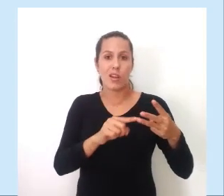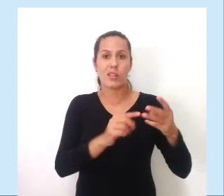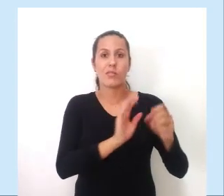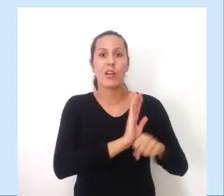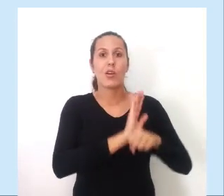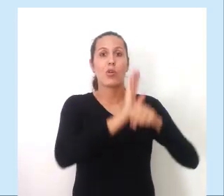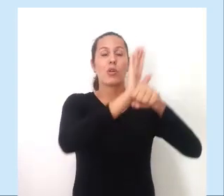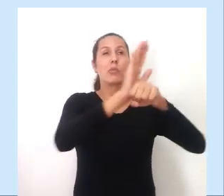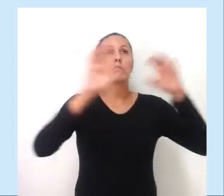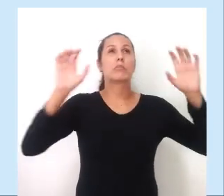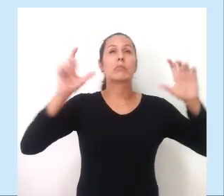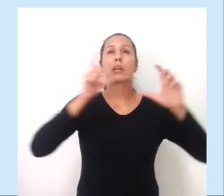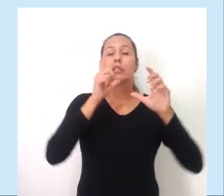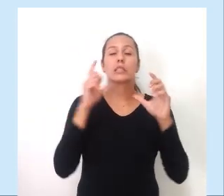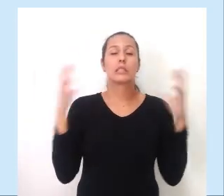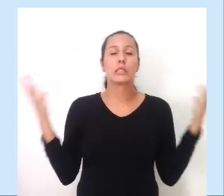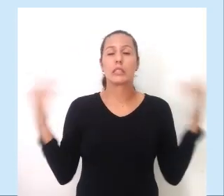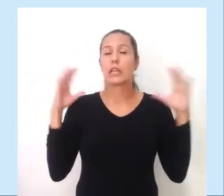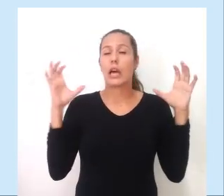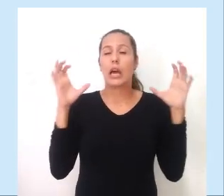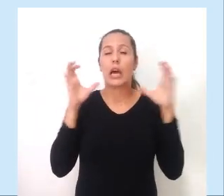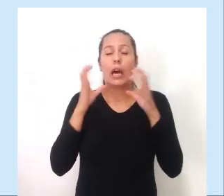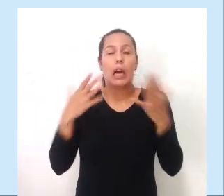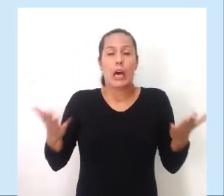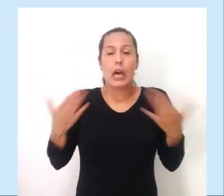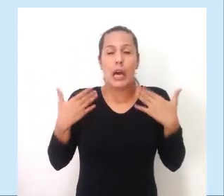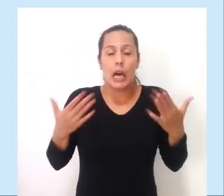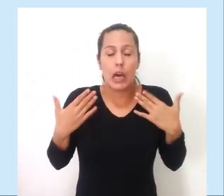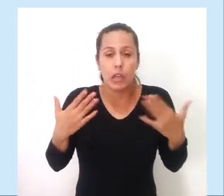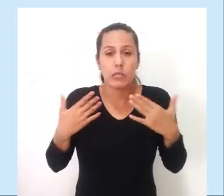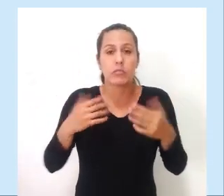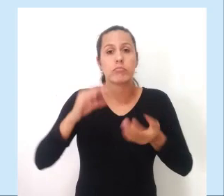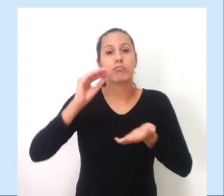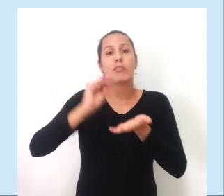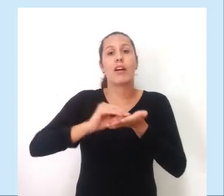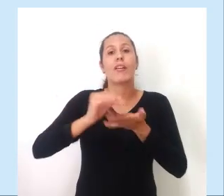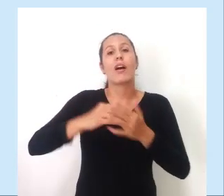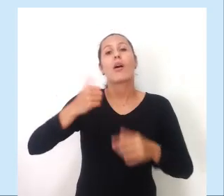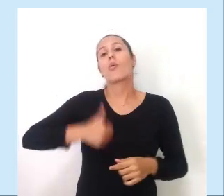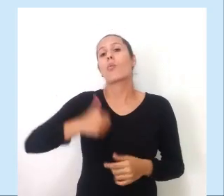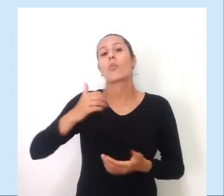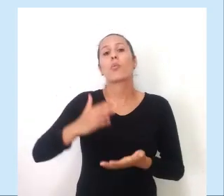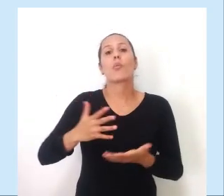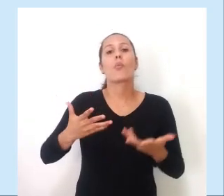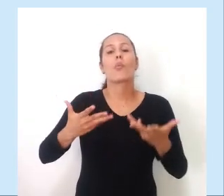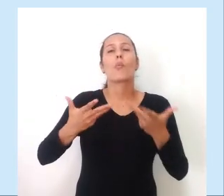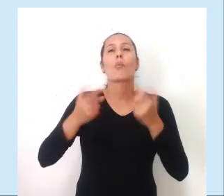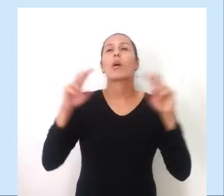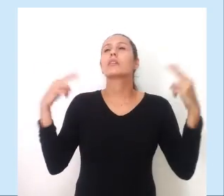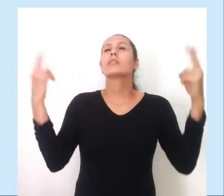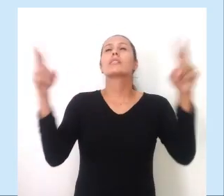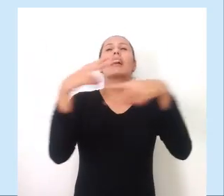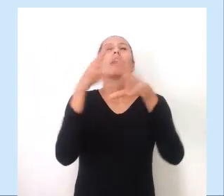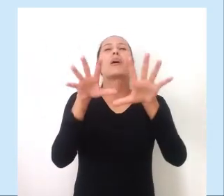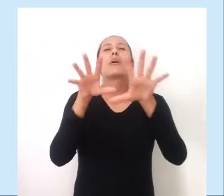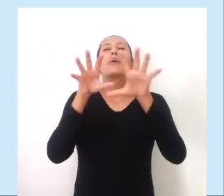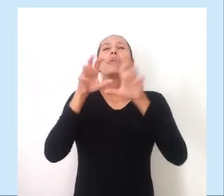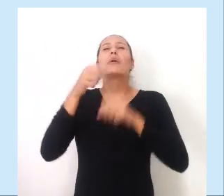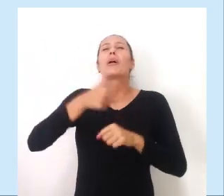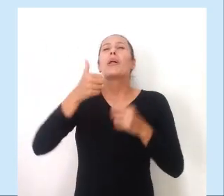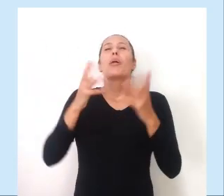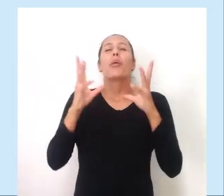estufa, o calor excessivo e a falta de qualidade, tá certo? No ar que